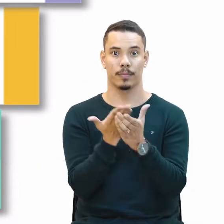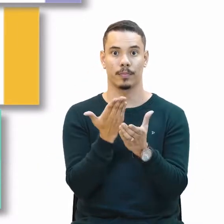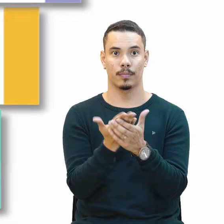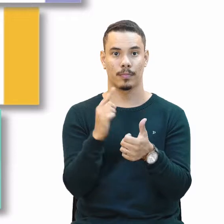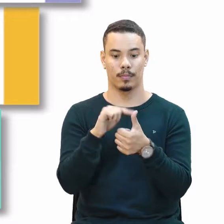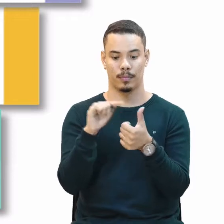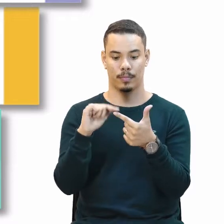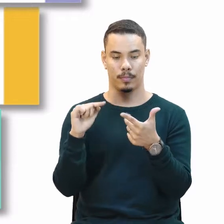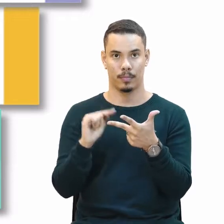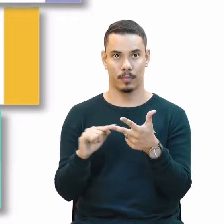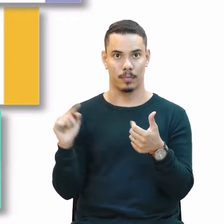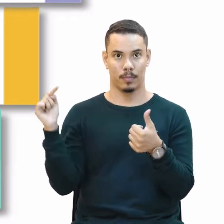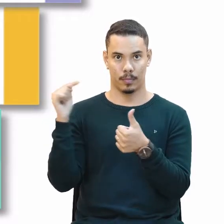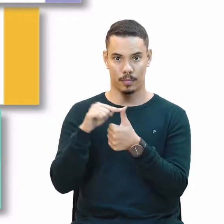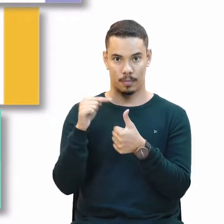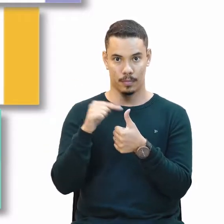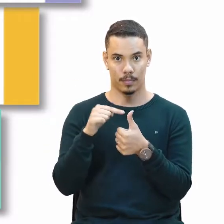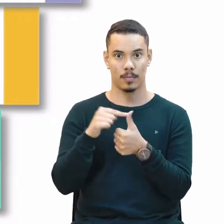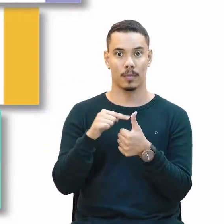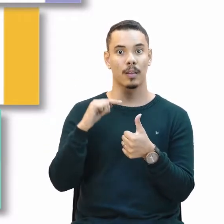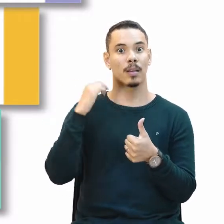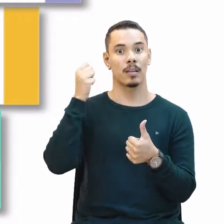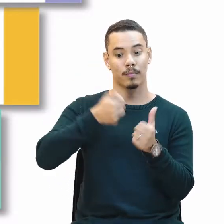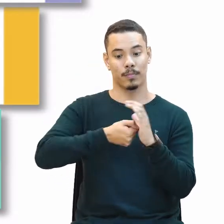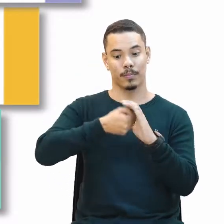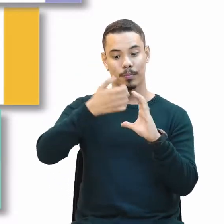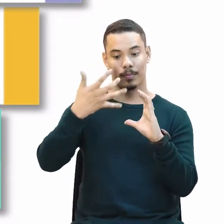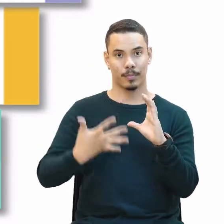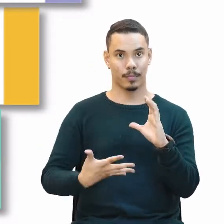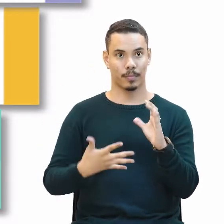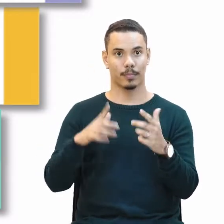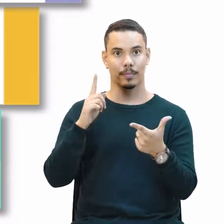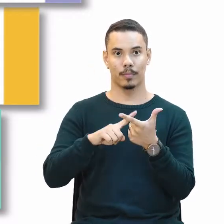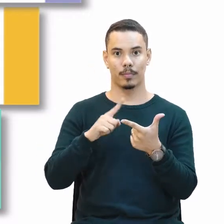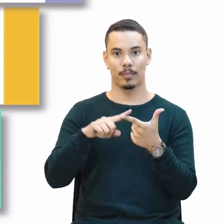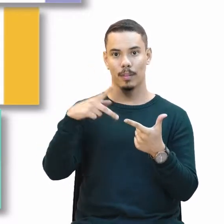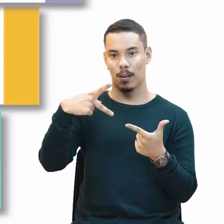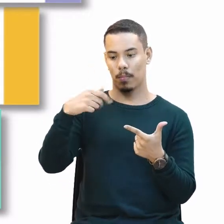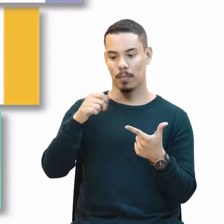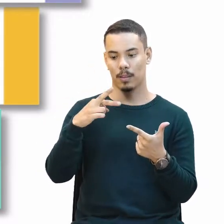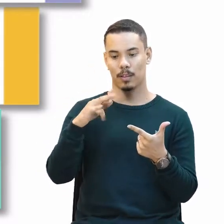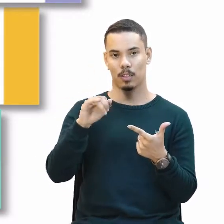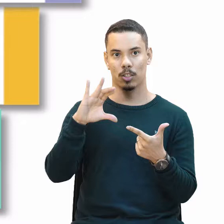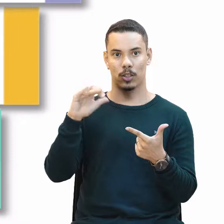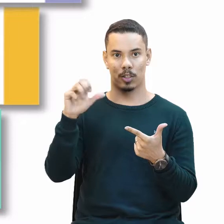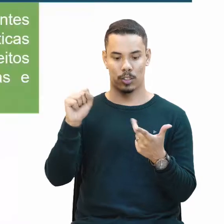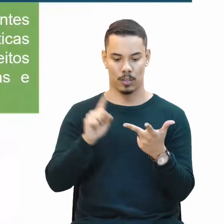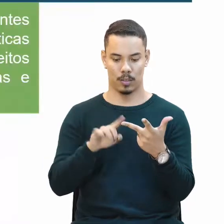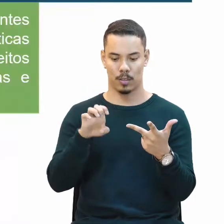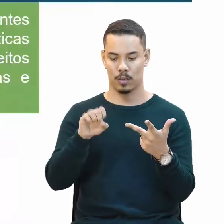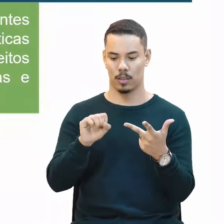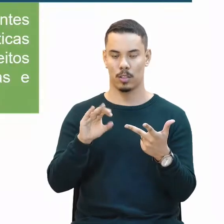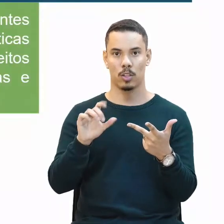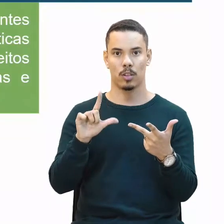Filosofia medieval e suas características, a patrística e a escolástica.